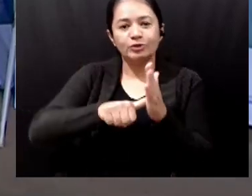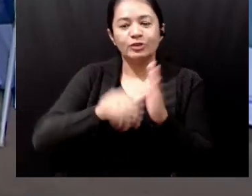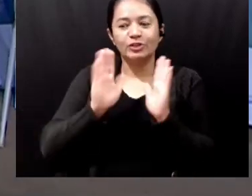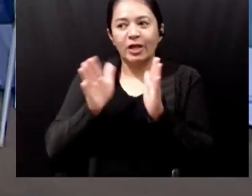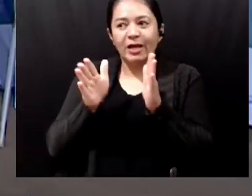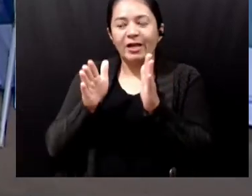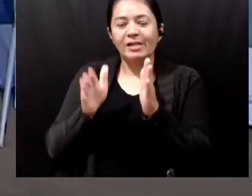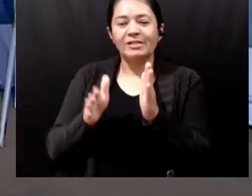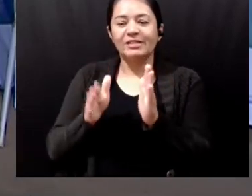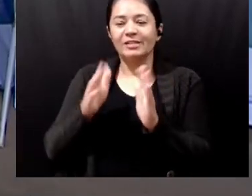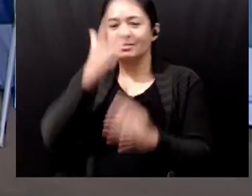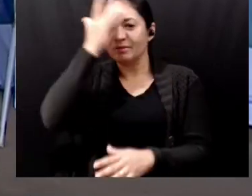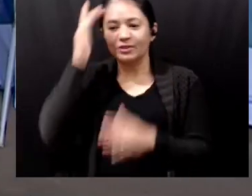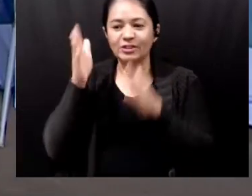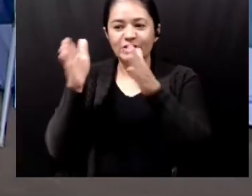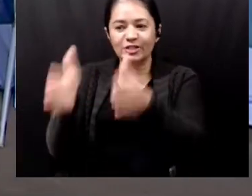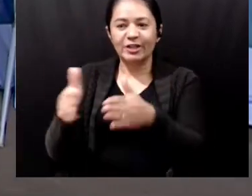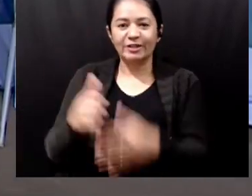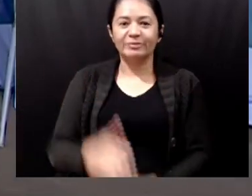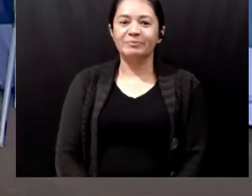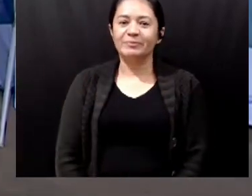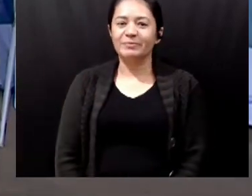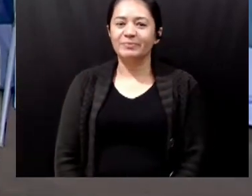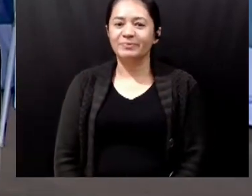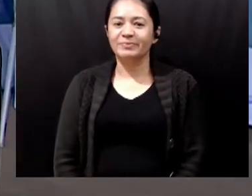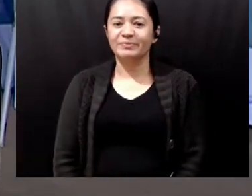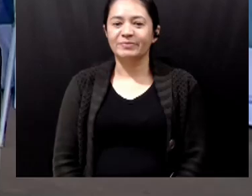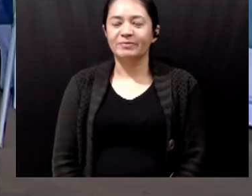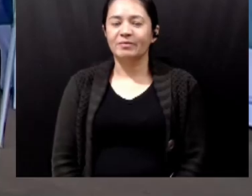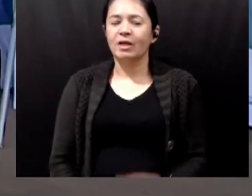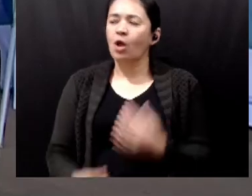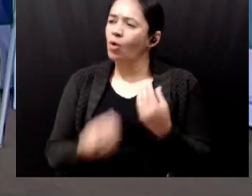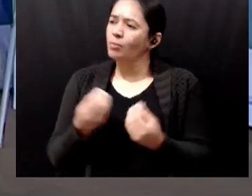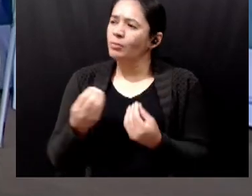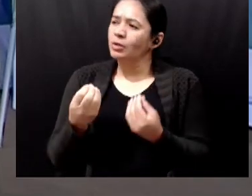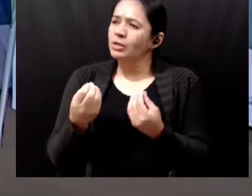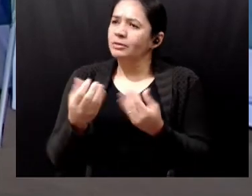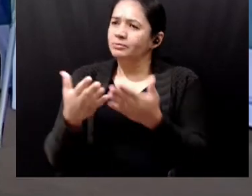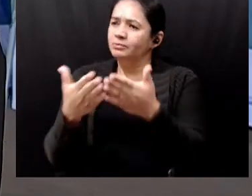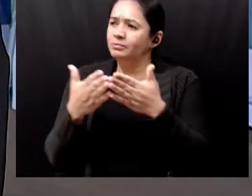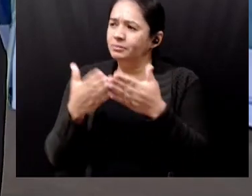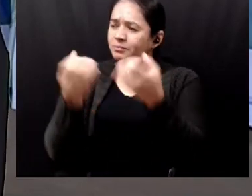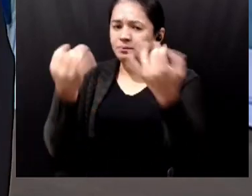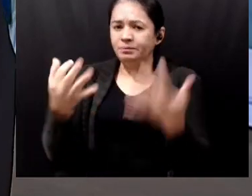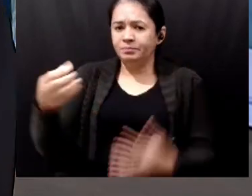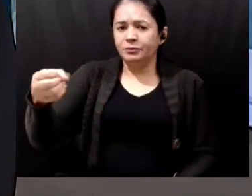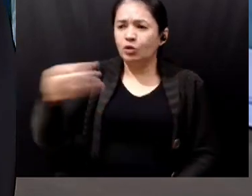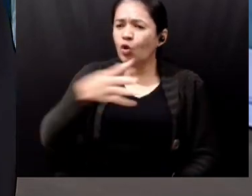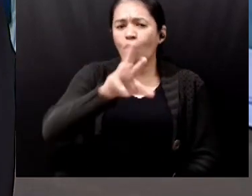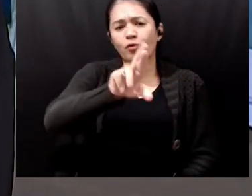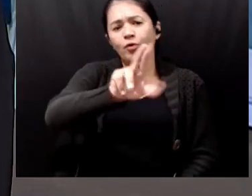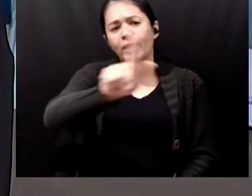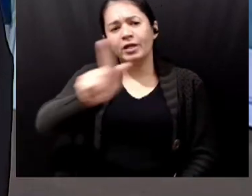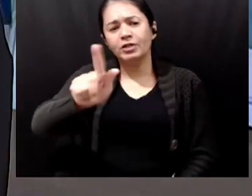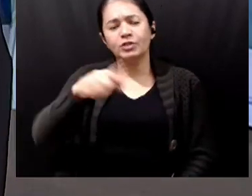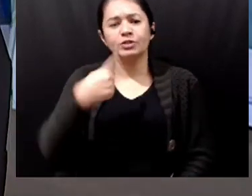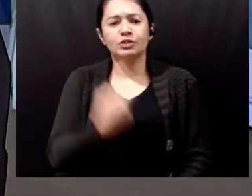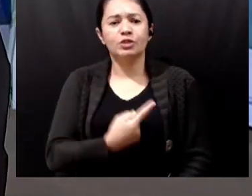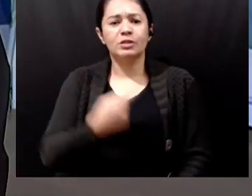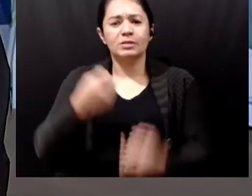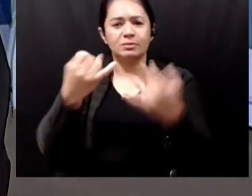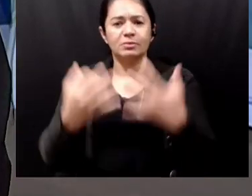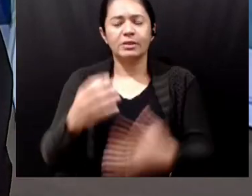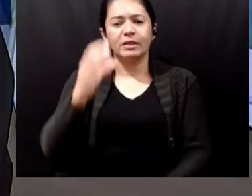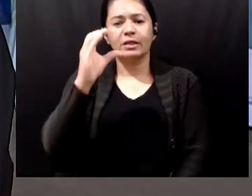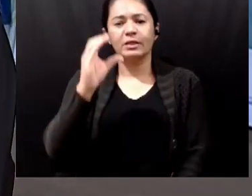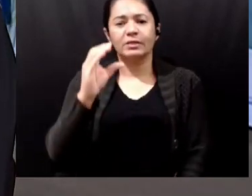acessam aqui. Com certeza. Camila, eu queria que você falasse um pouquinho sobre esse novo RG, né, que a gente está falando, que é essa carteira de identidade com